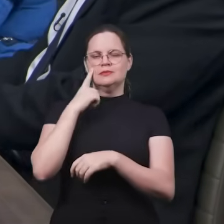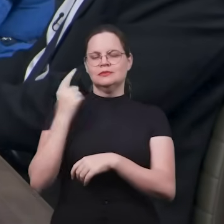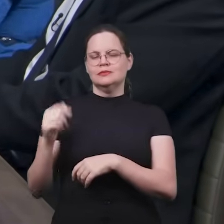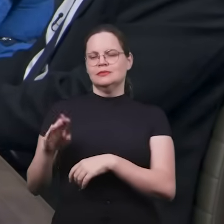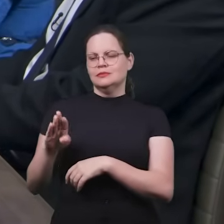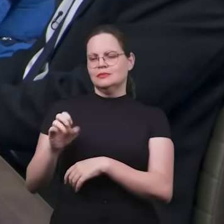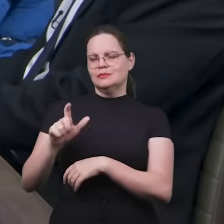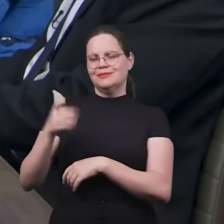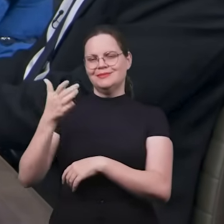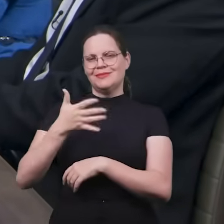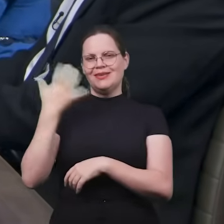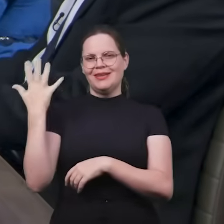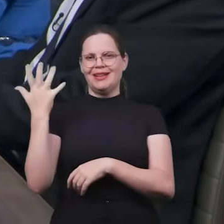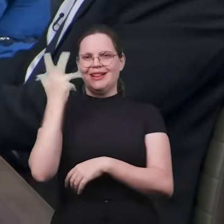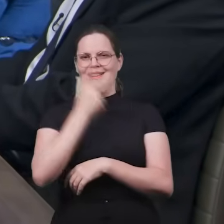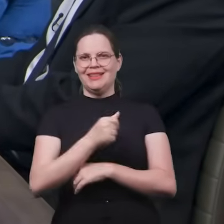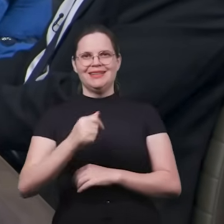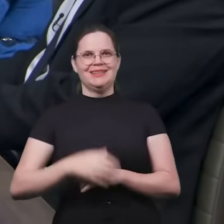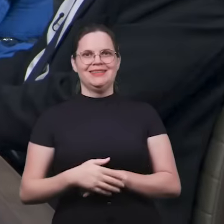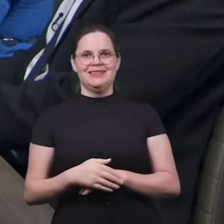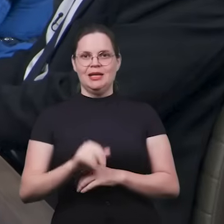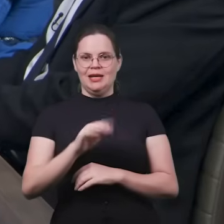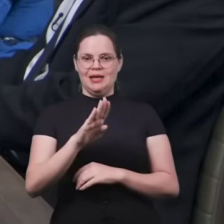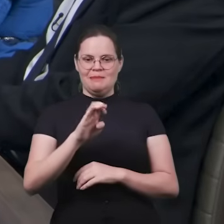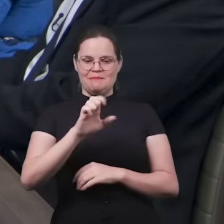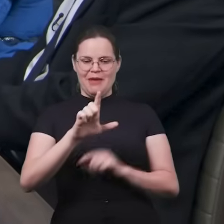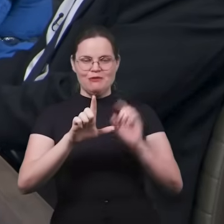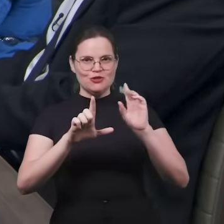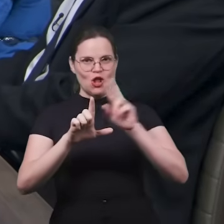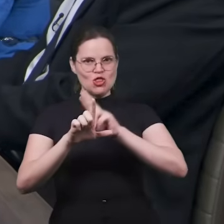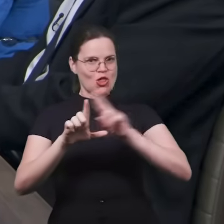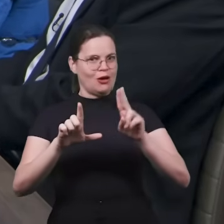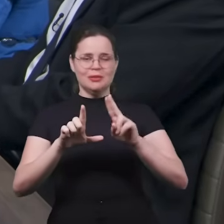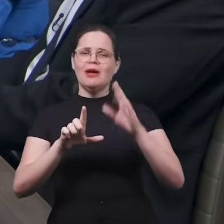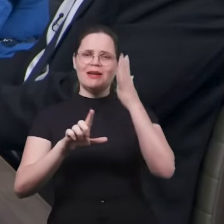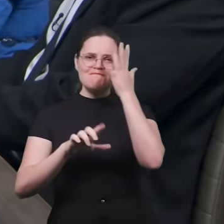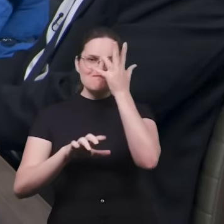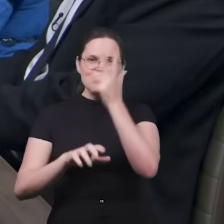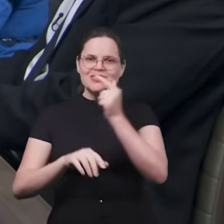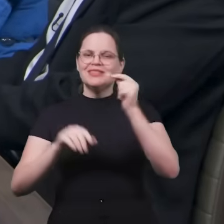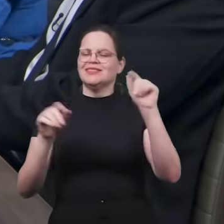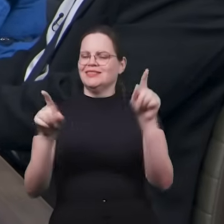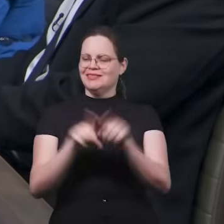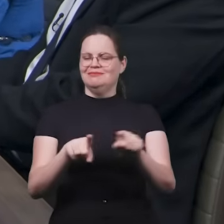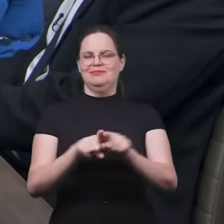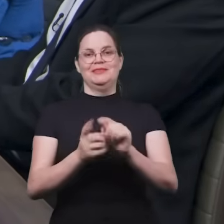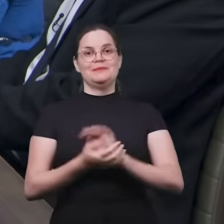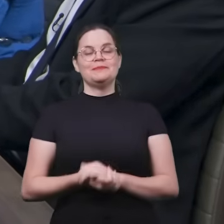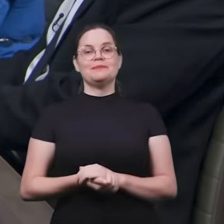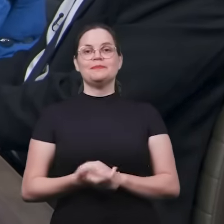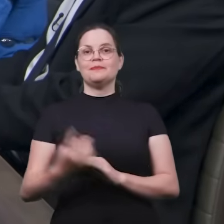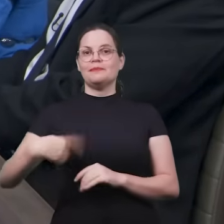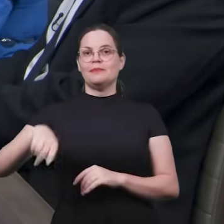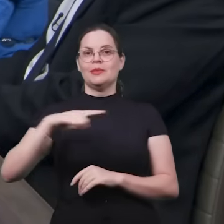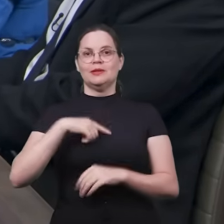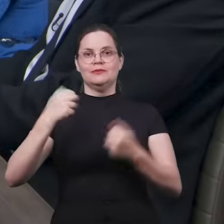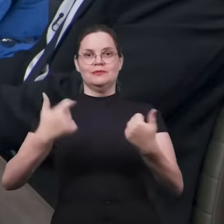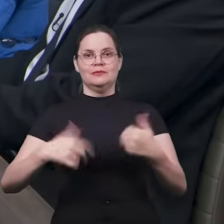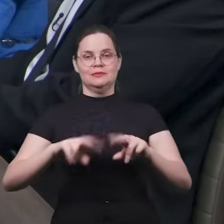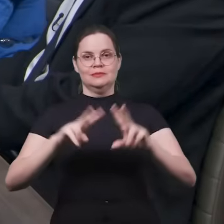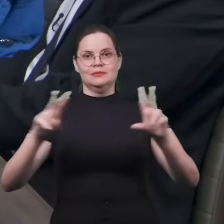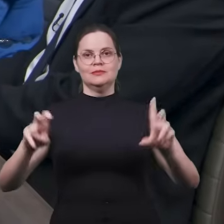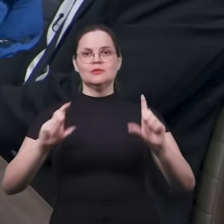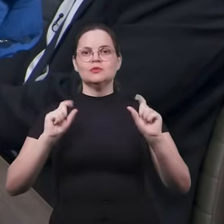essa menina belíssima. Não é Bel só no nome, é bela de fato. Nós queremos falar um pouco